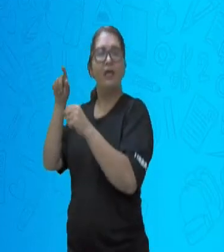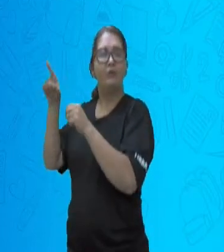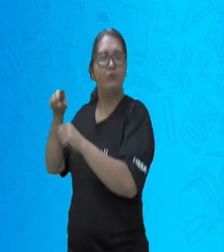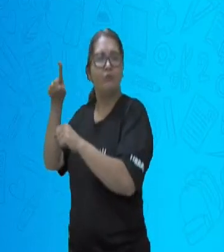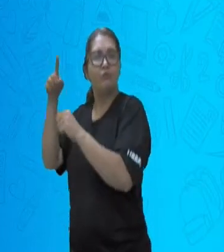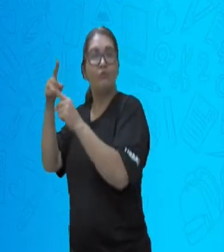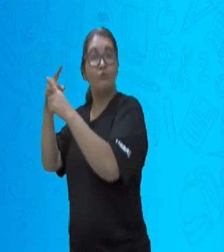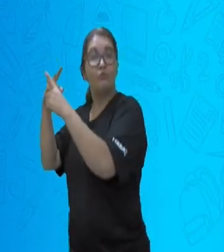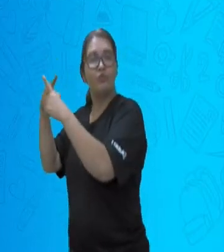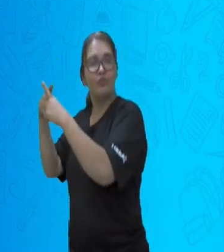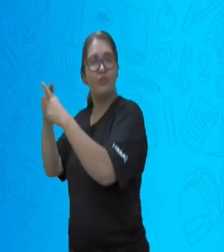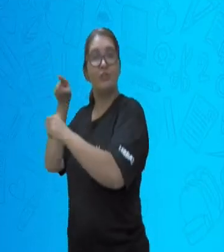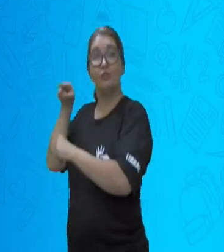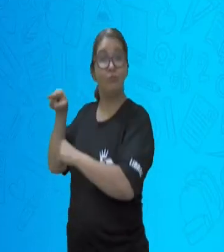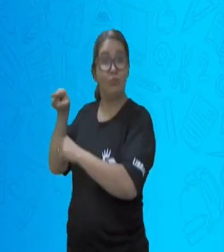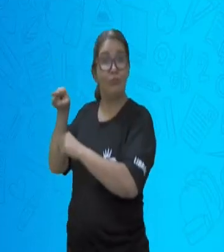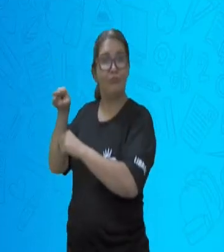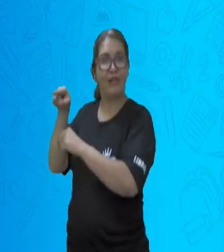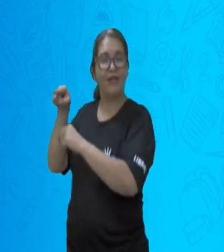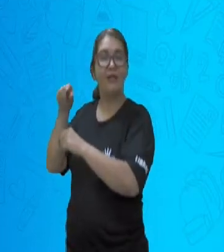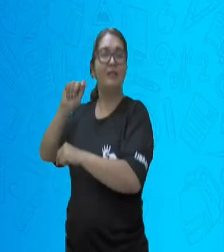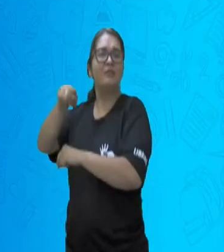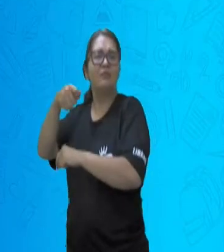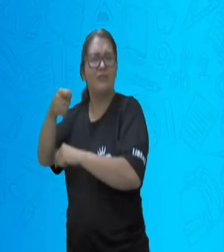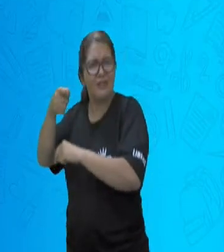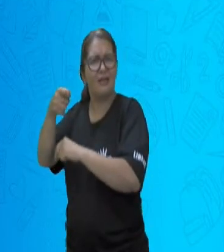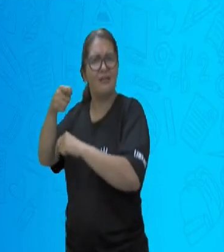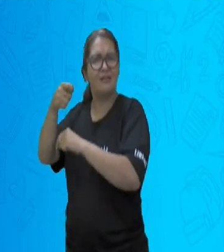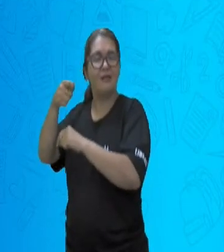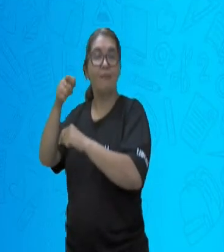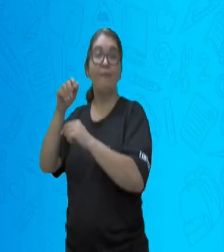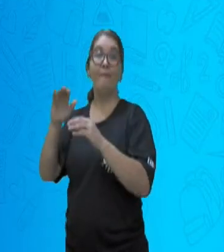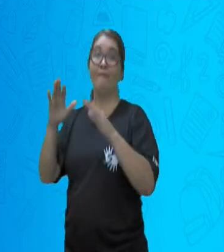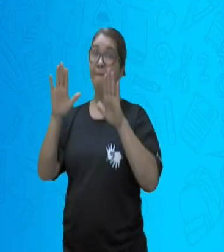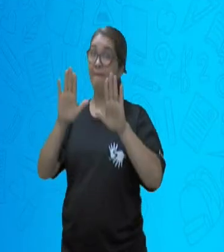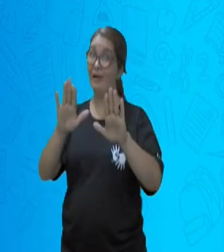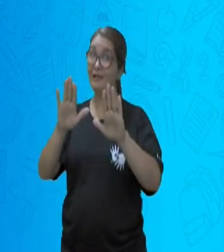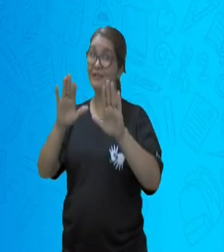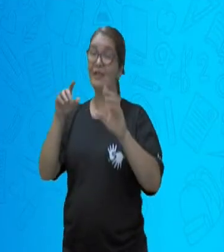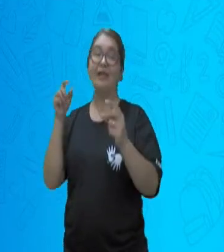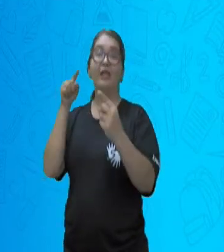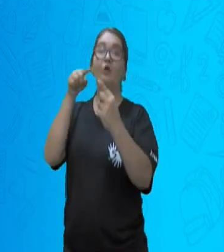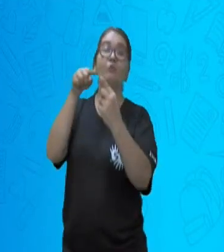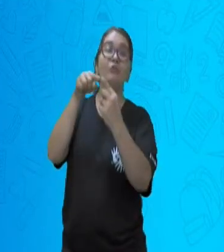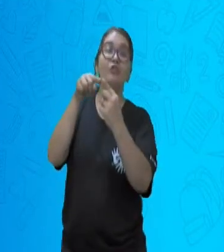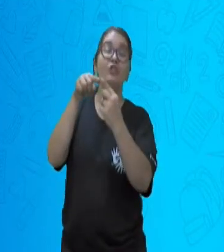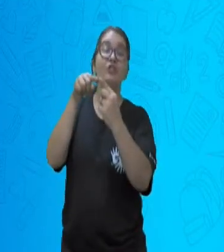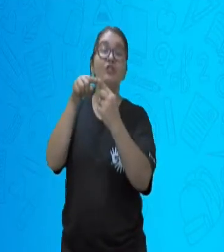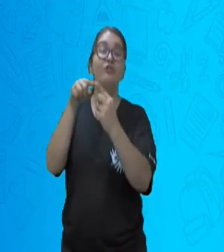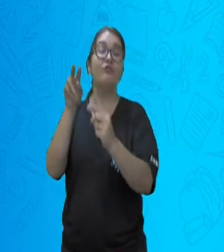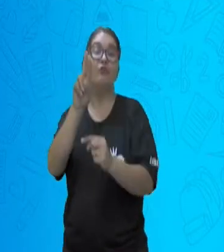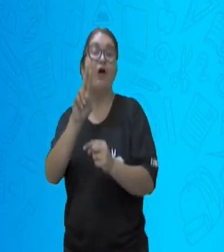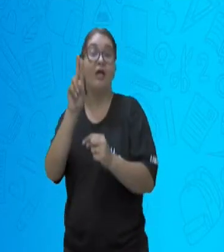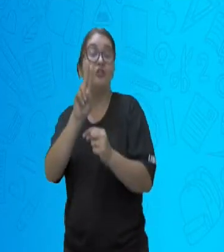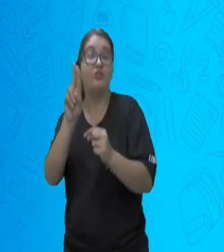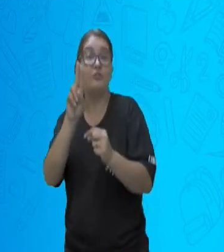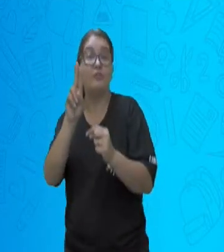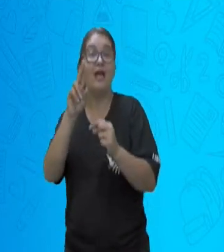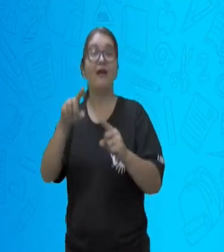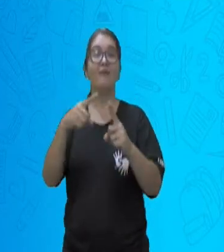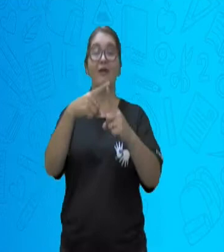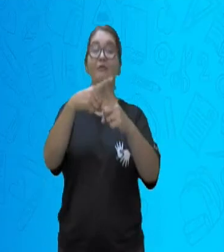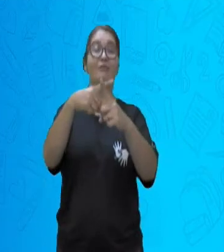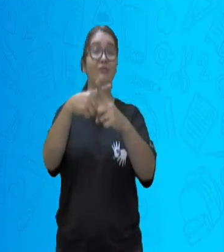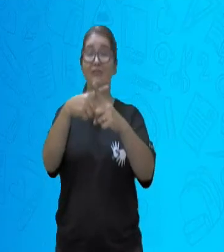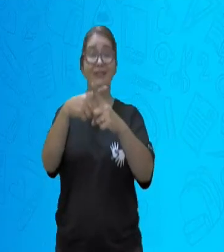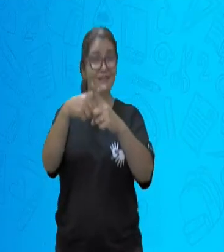X e o ponto. Ah, meio estranho, diferente? Sim, mas nós vamos entender por que e isso vai ficar mais claro.